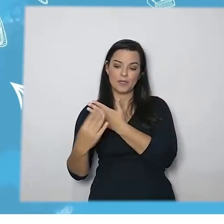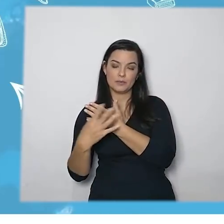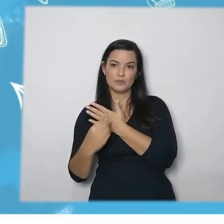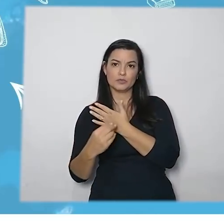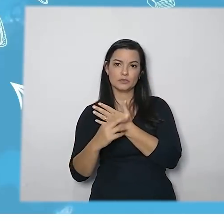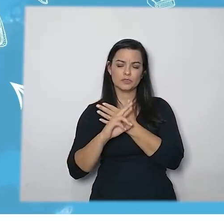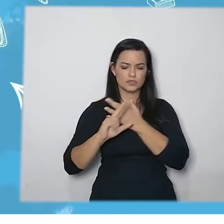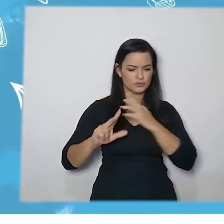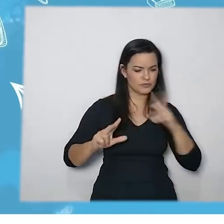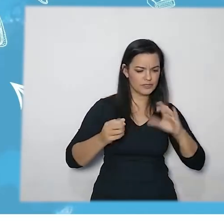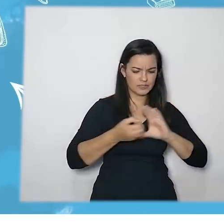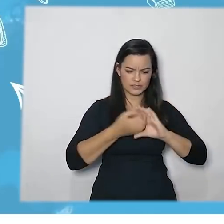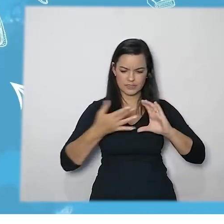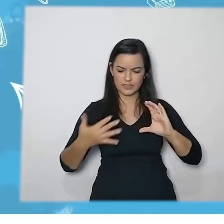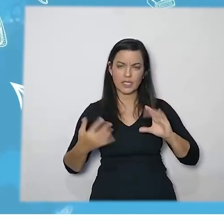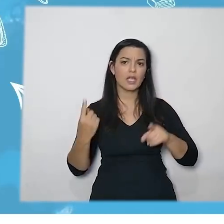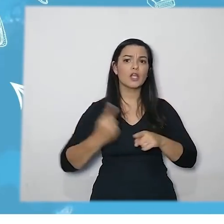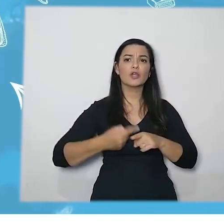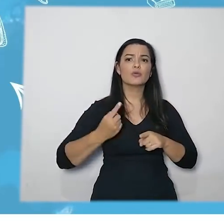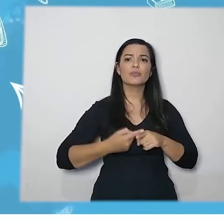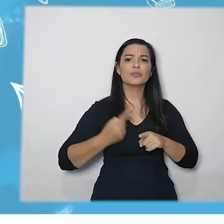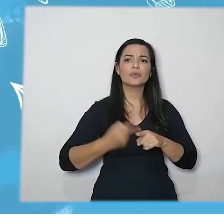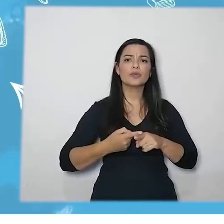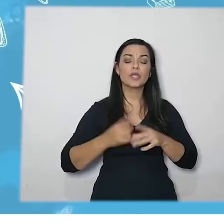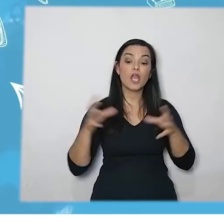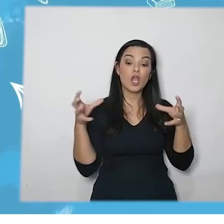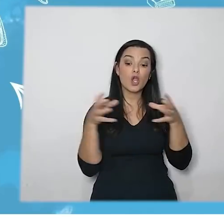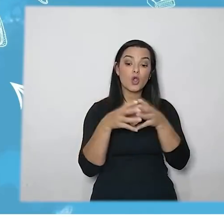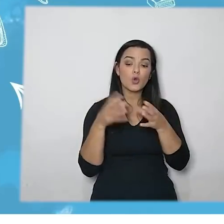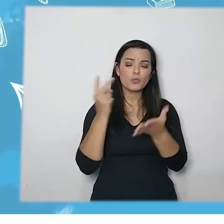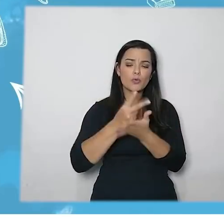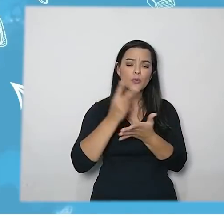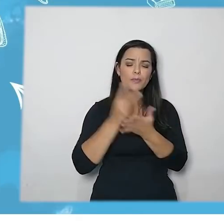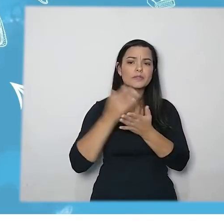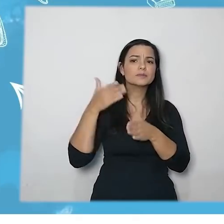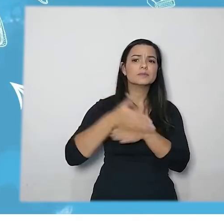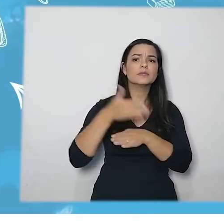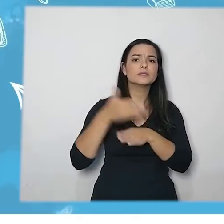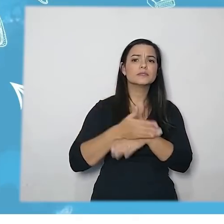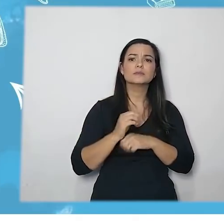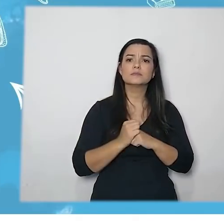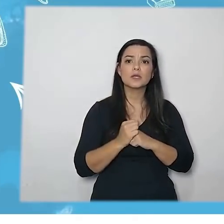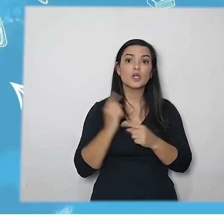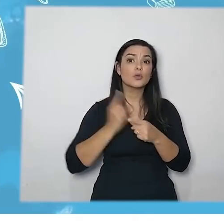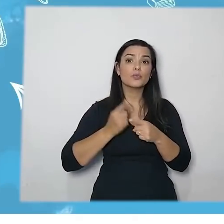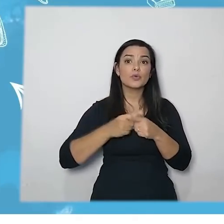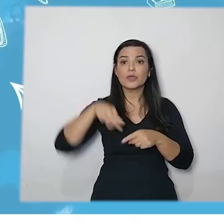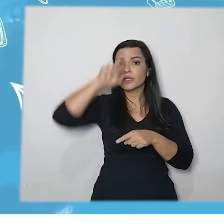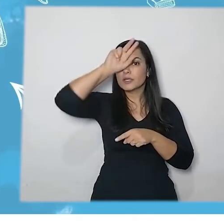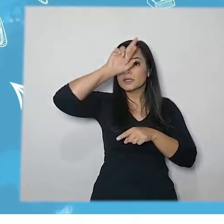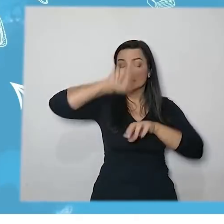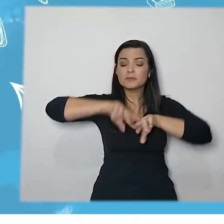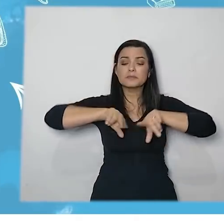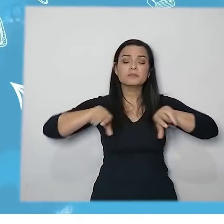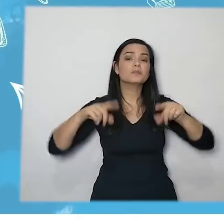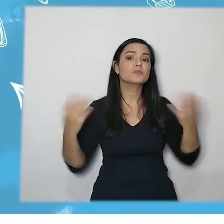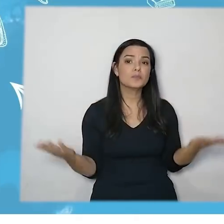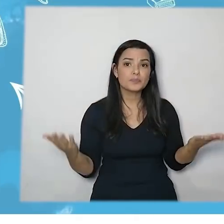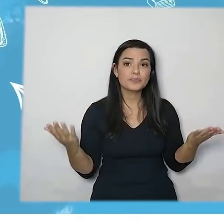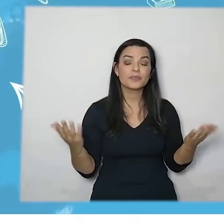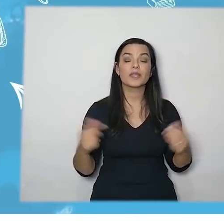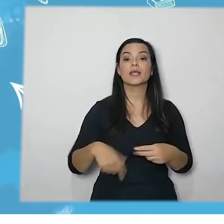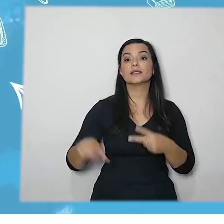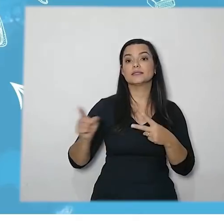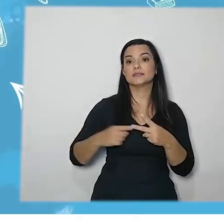características diferentes, por que elas são classificadas no mesmo grupo? Por que elas são insetos?